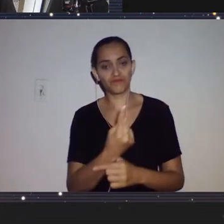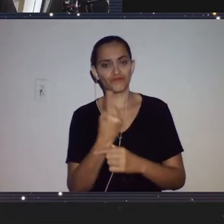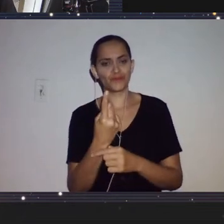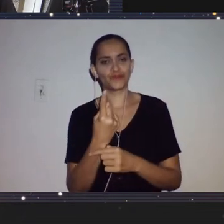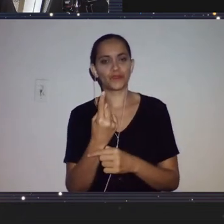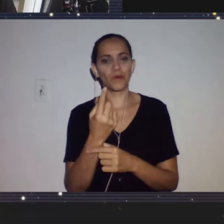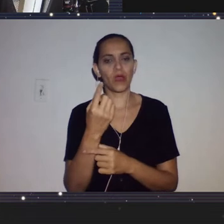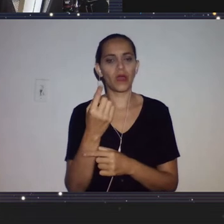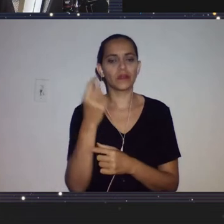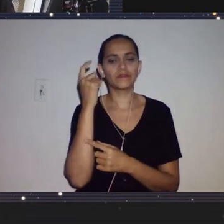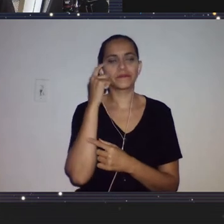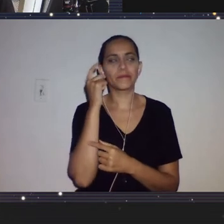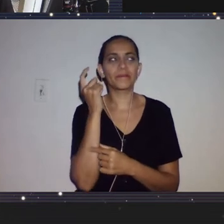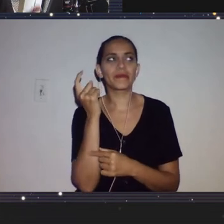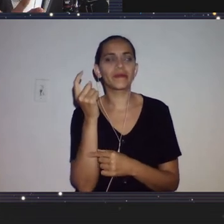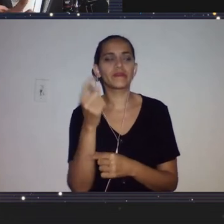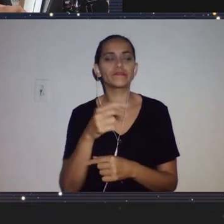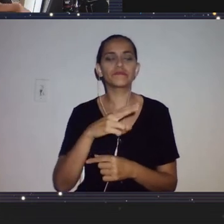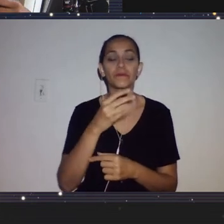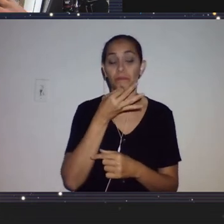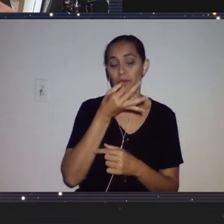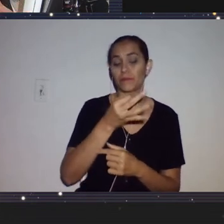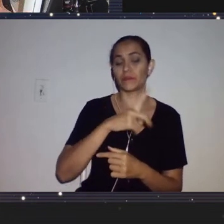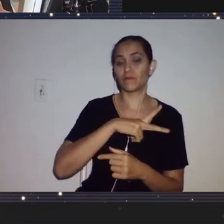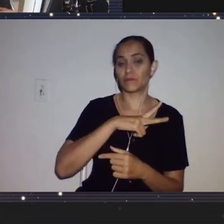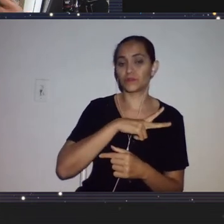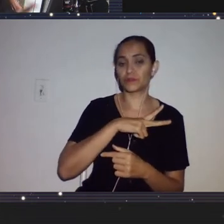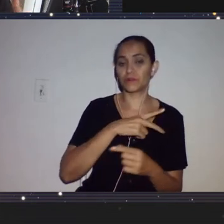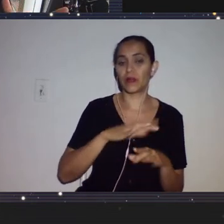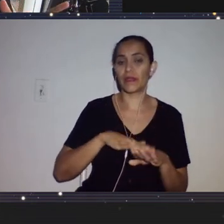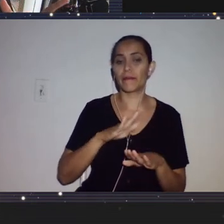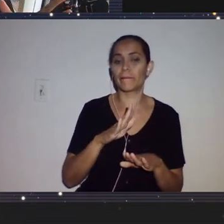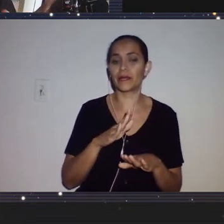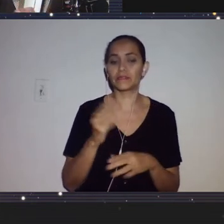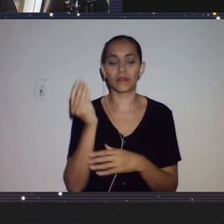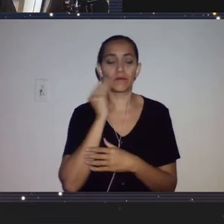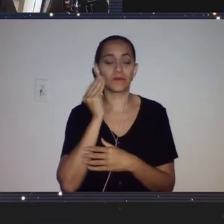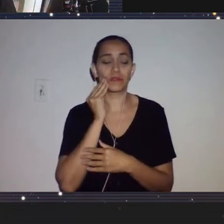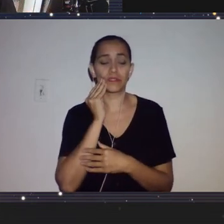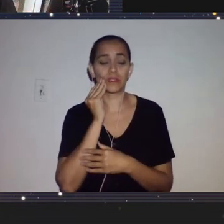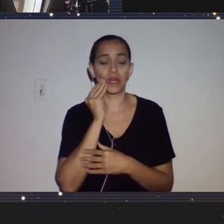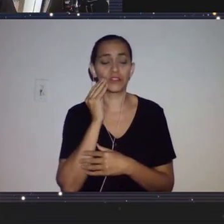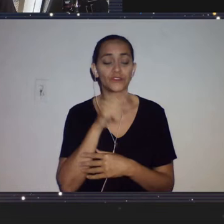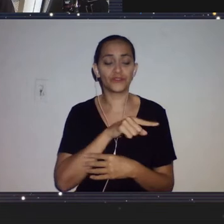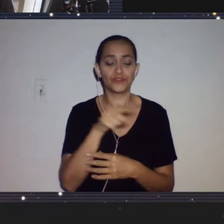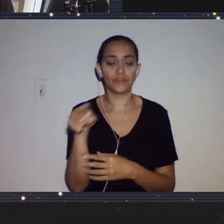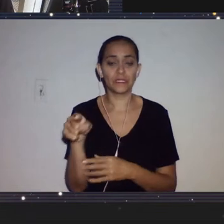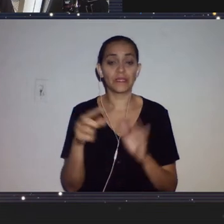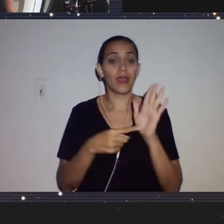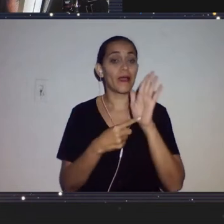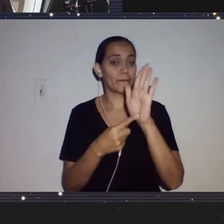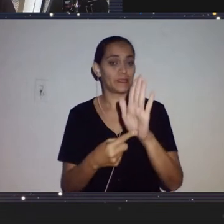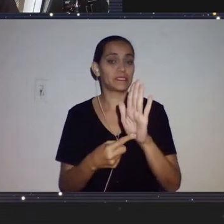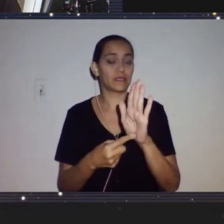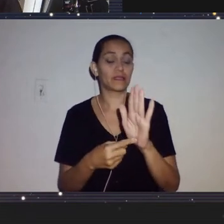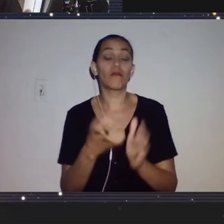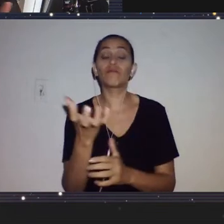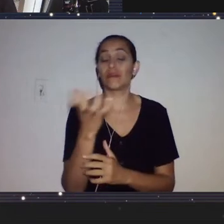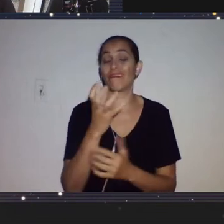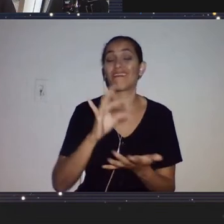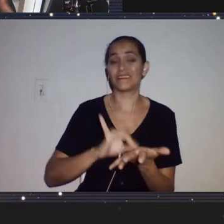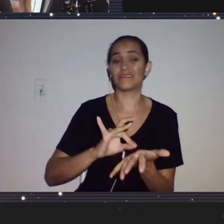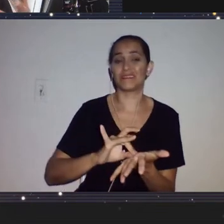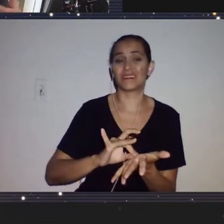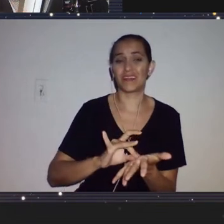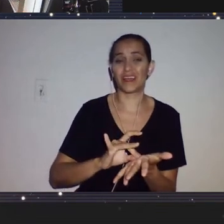mais a possibilidade de você fazer aquilo que você quer, potencialmente em pequena escala, porque é só